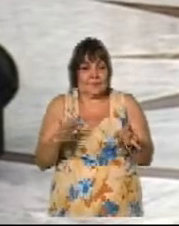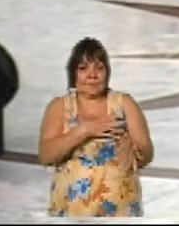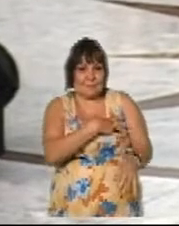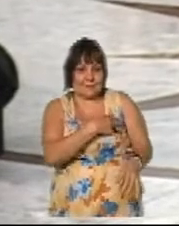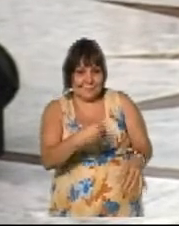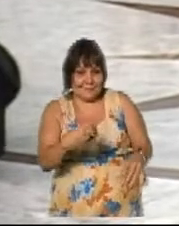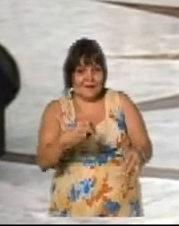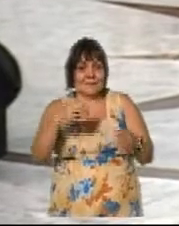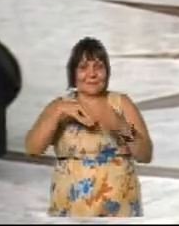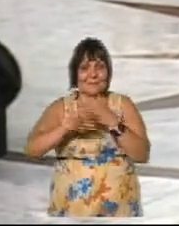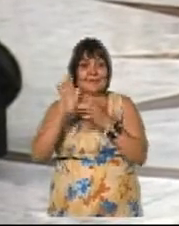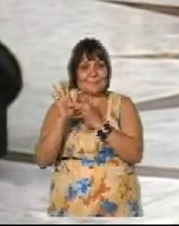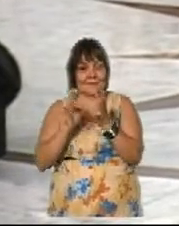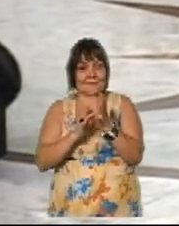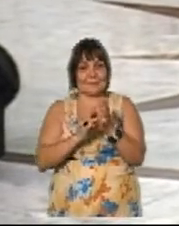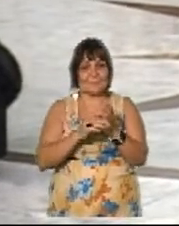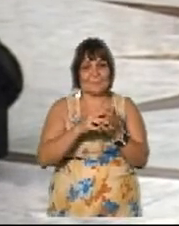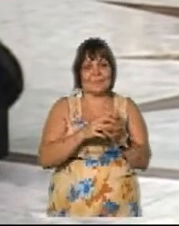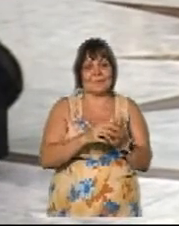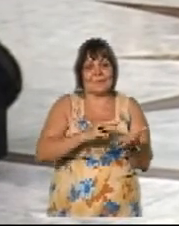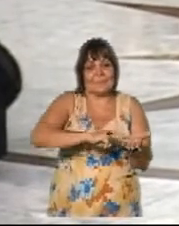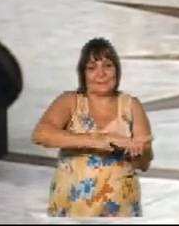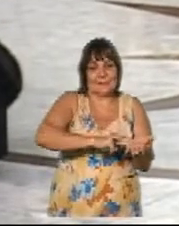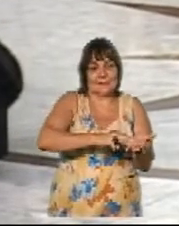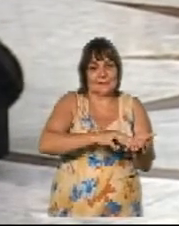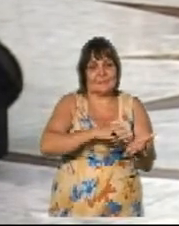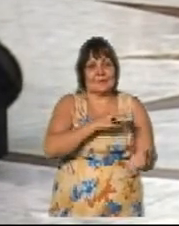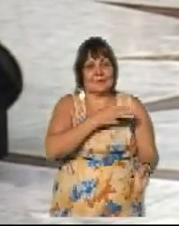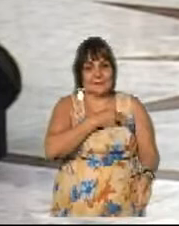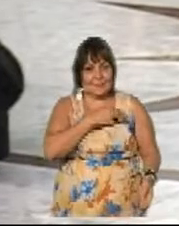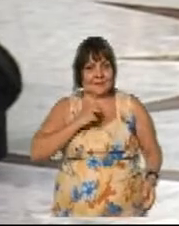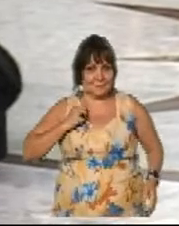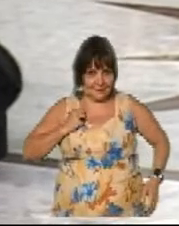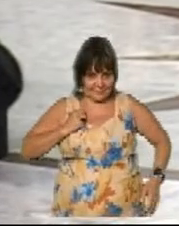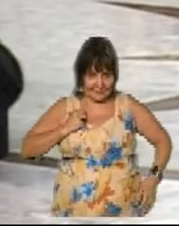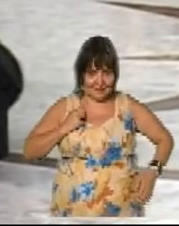Jesus, aqueles que são selo do meu apostolado.